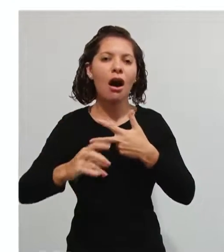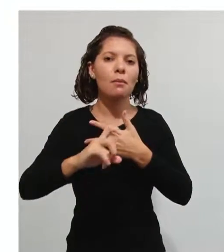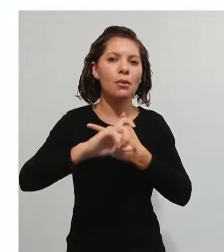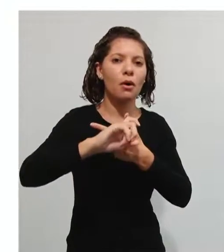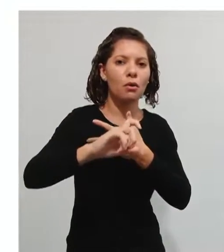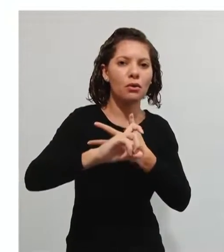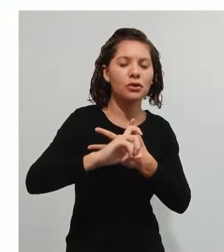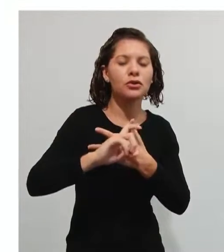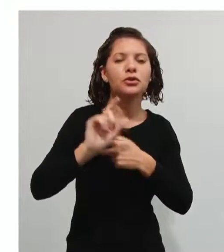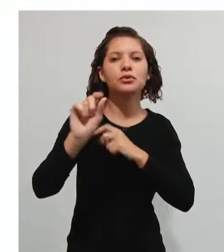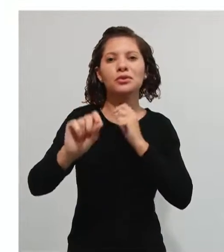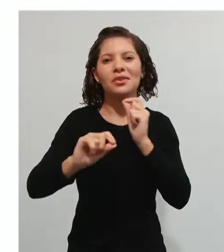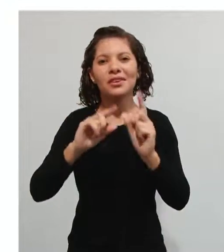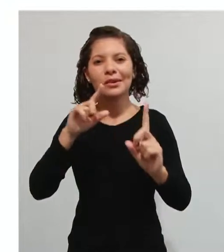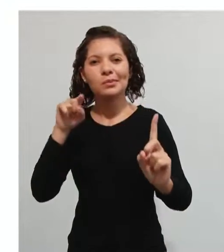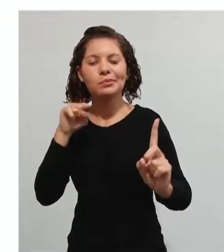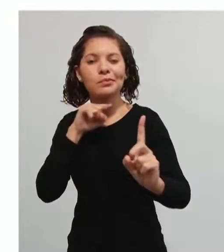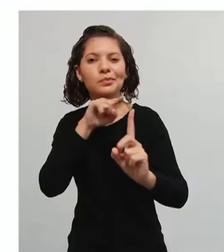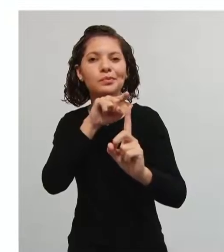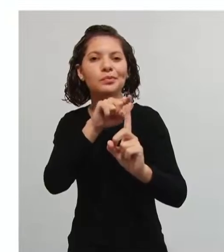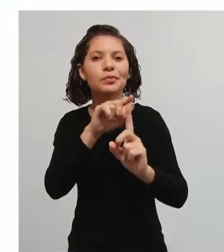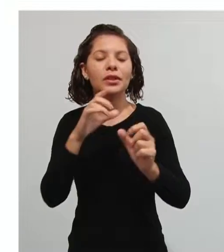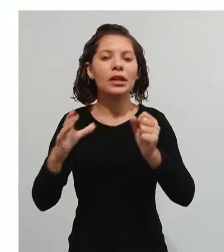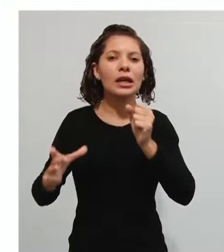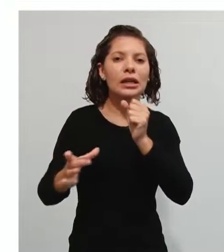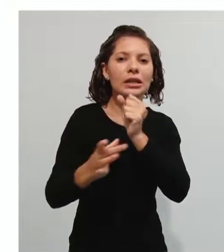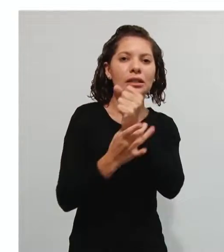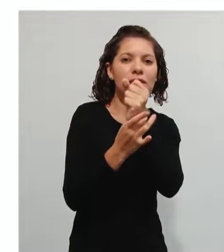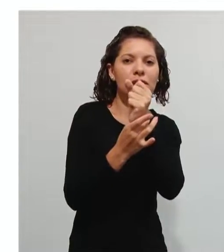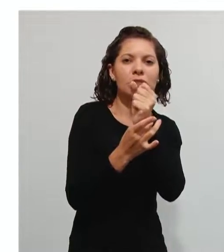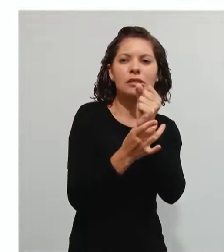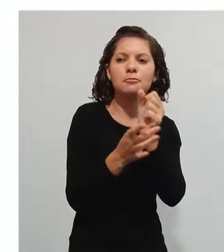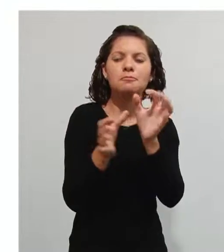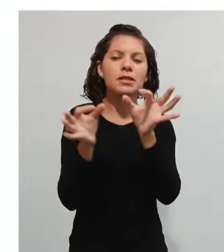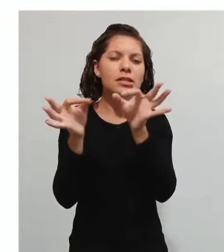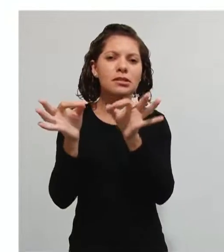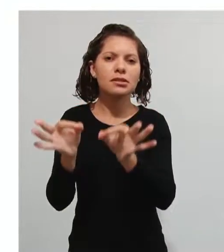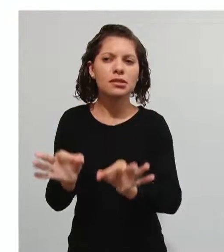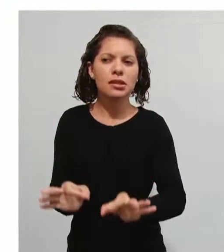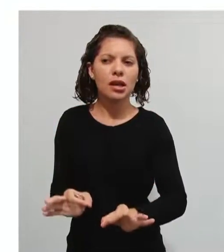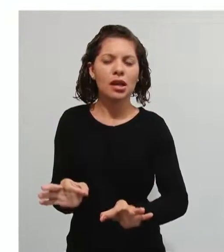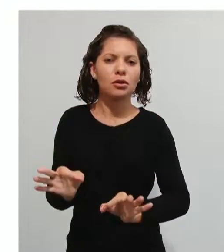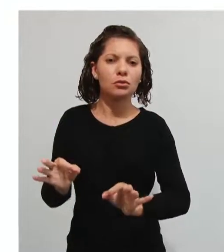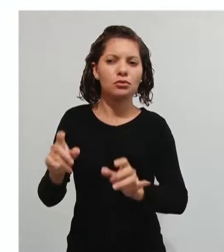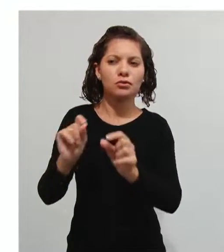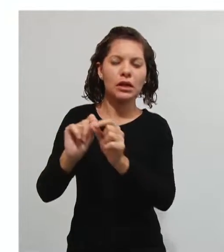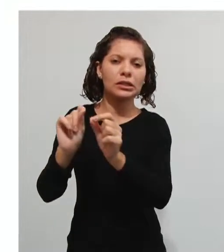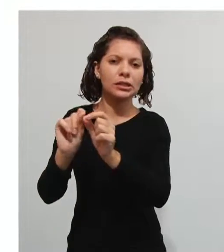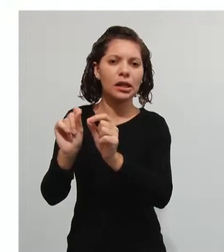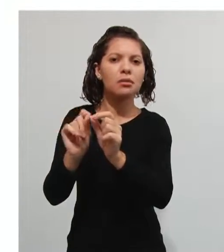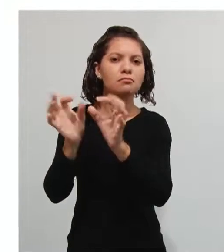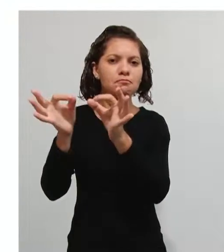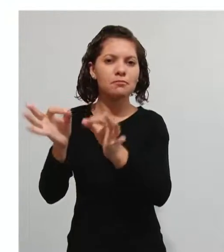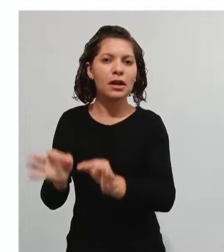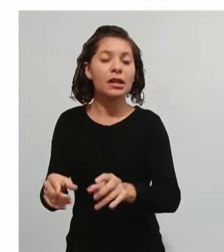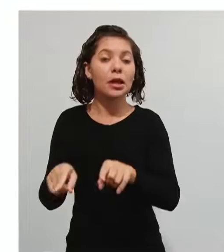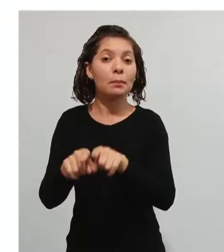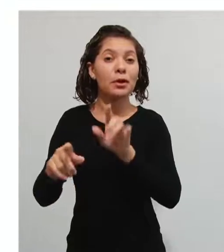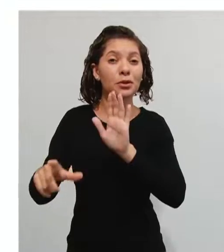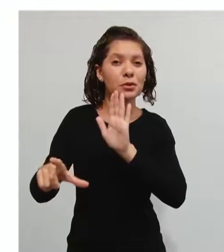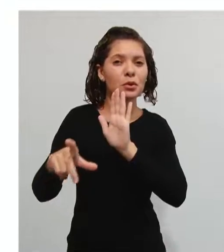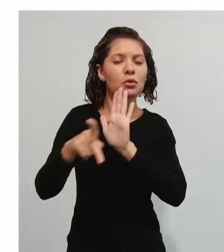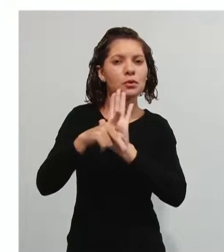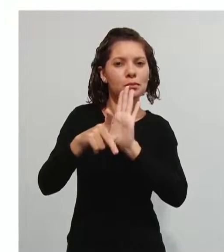com o objetivo de garantir a conformidade de sua ação com os princípios que lhes